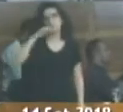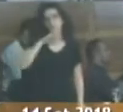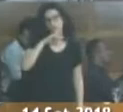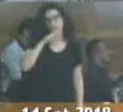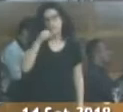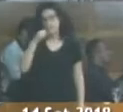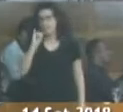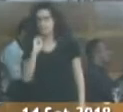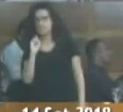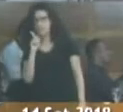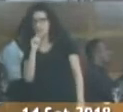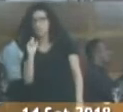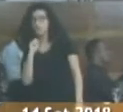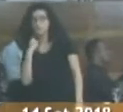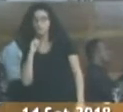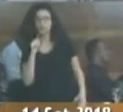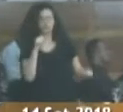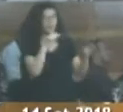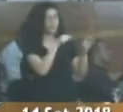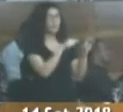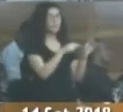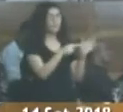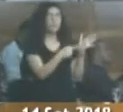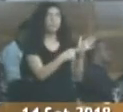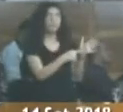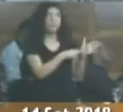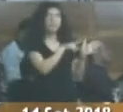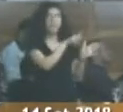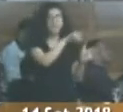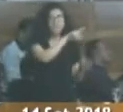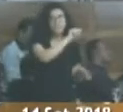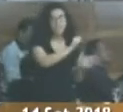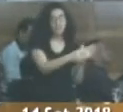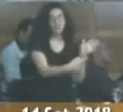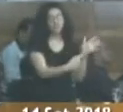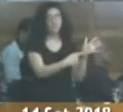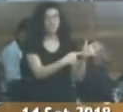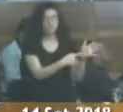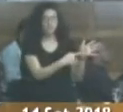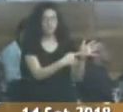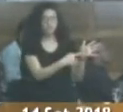alguma poluição, seja ela qual for, seja desde metais pesados, né,